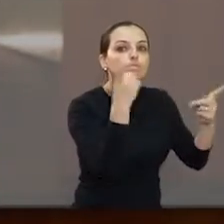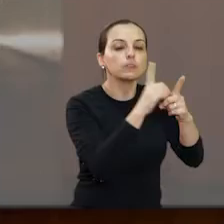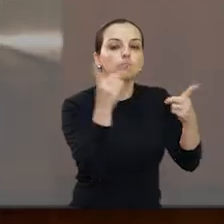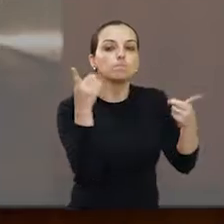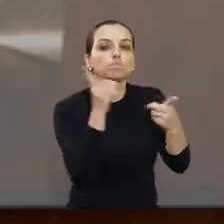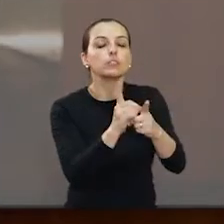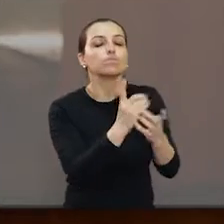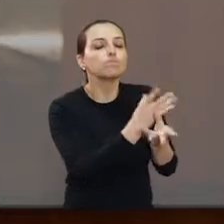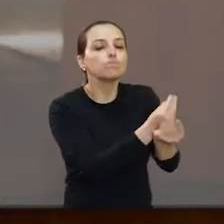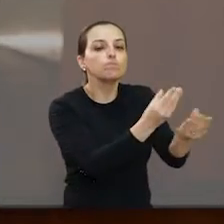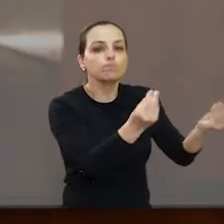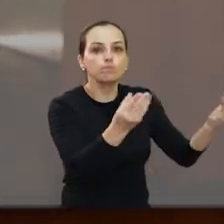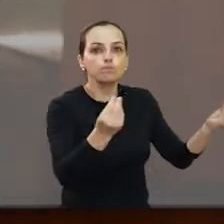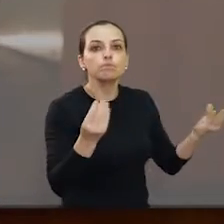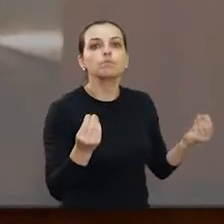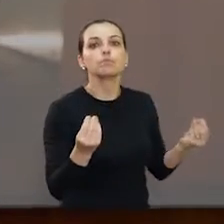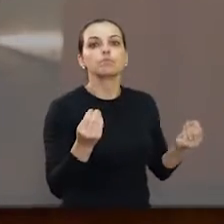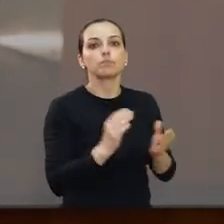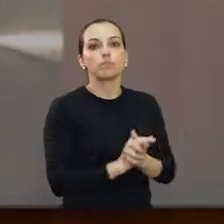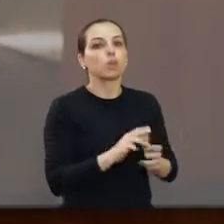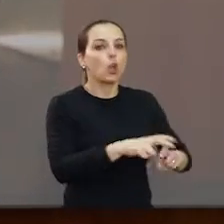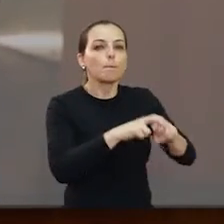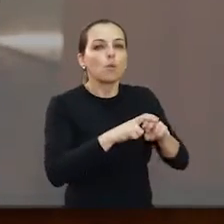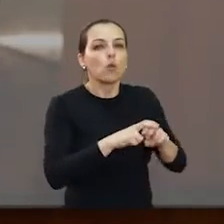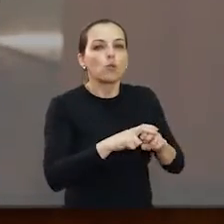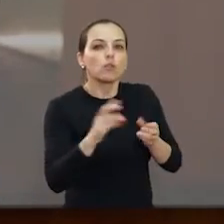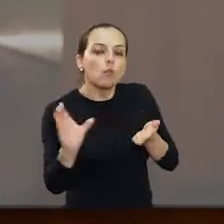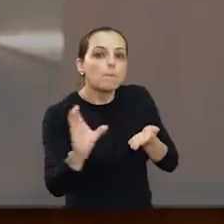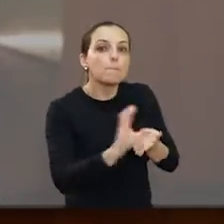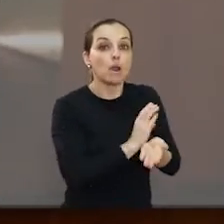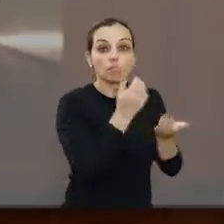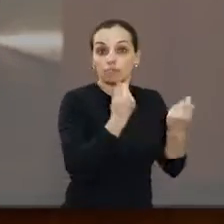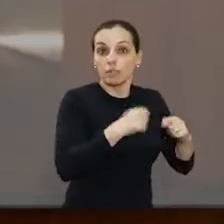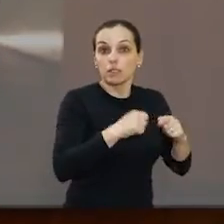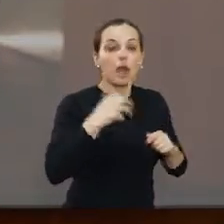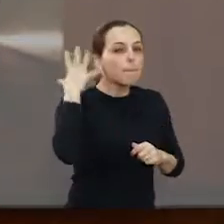da prevenção e uma mudança na cultura, da